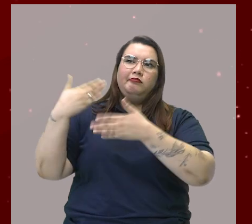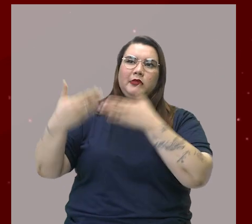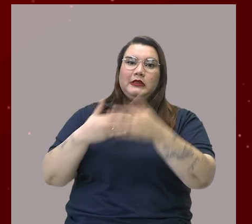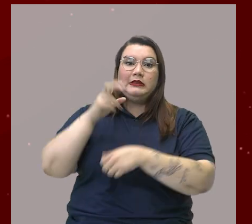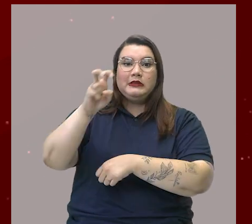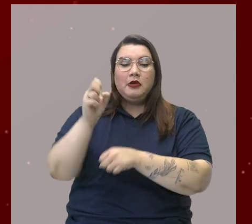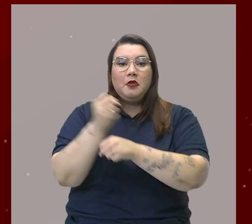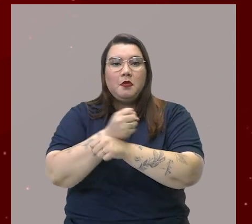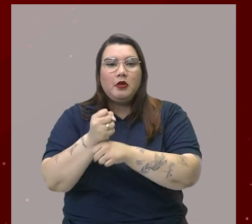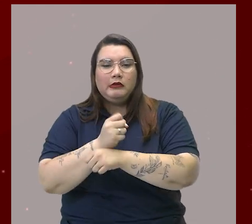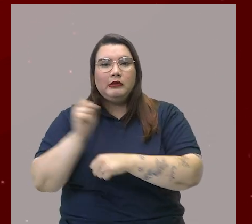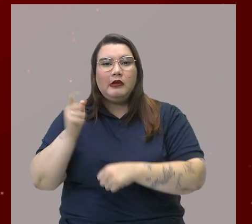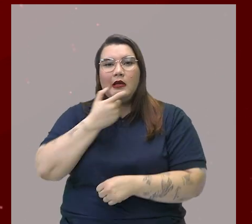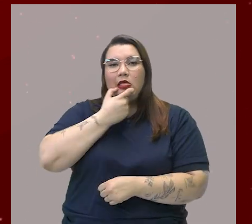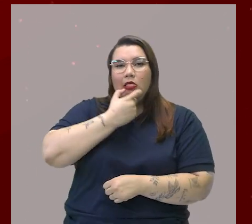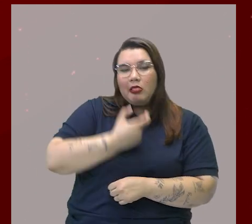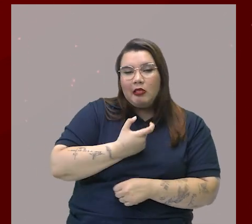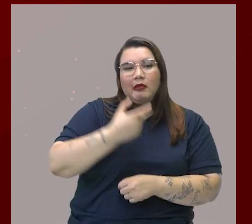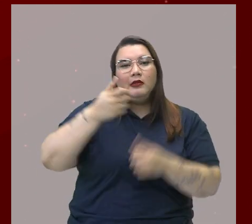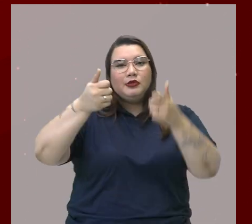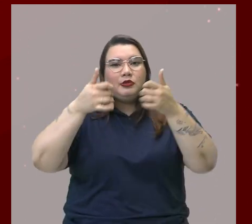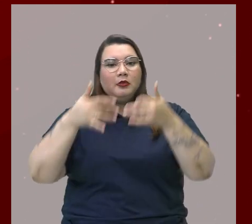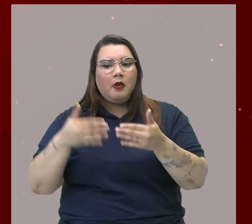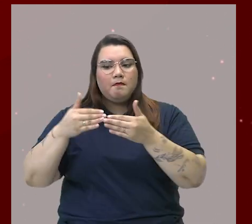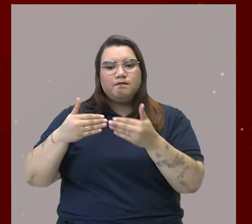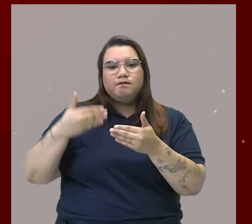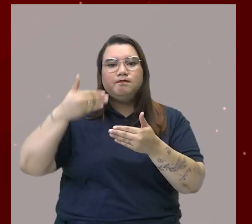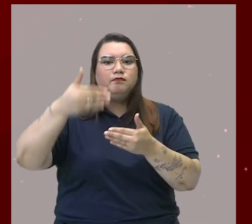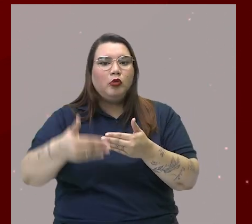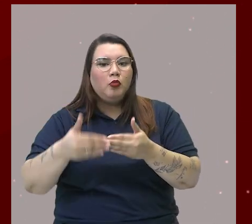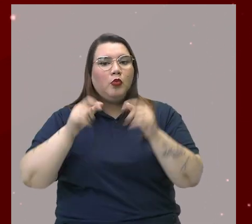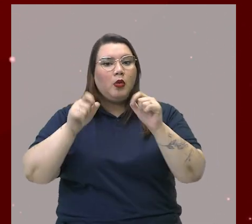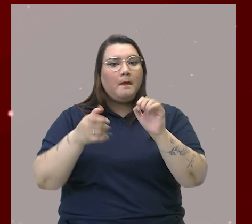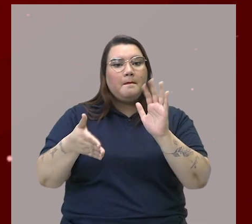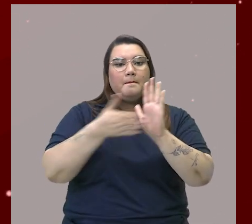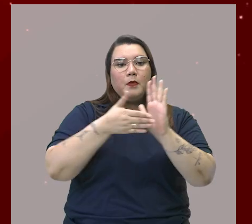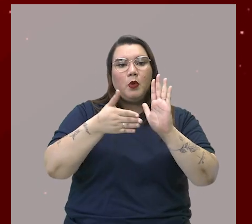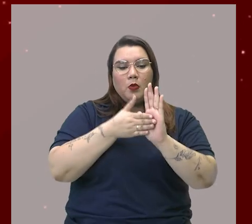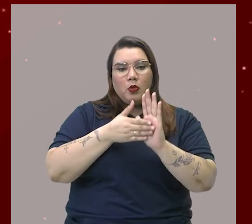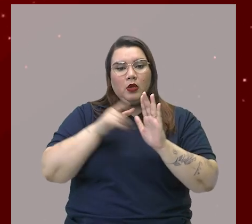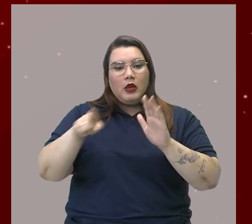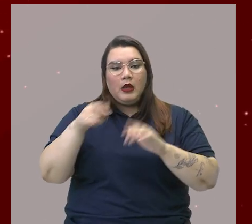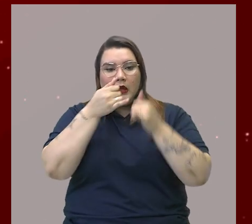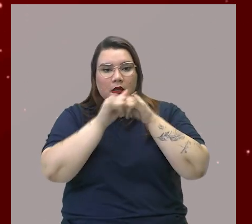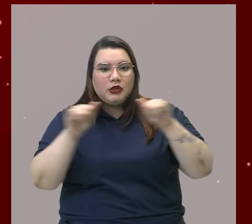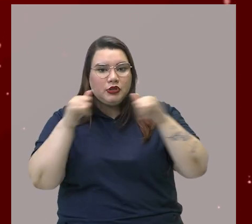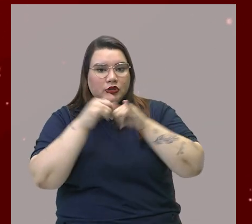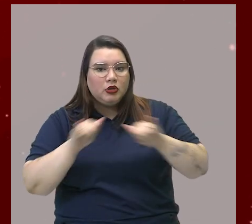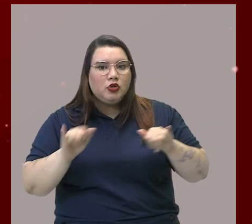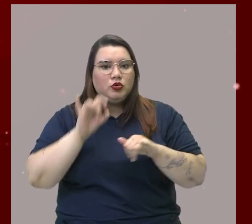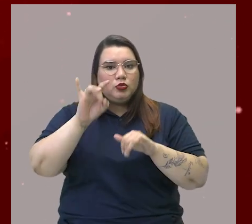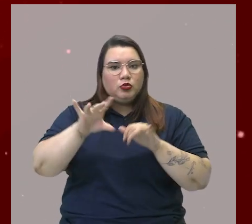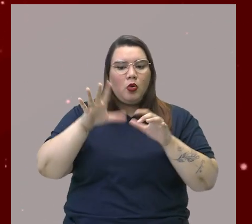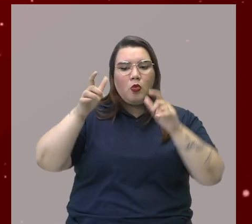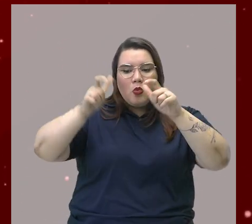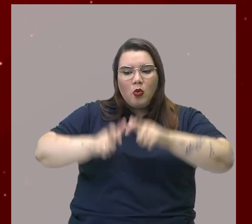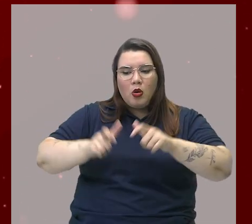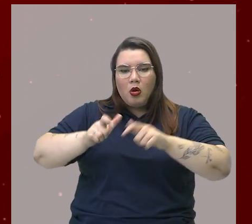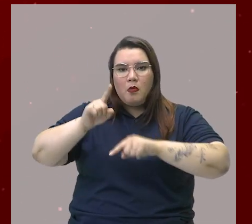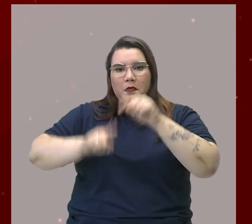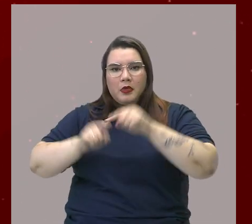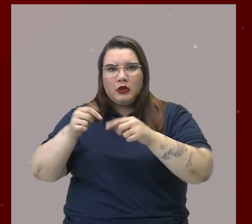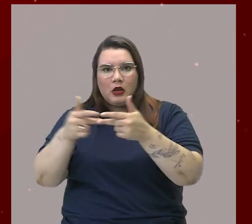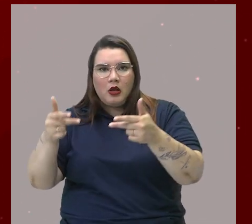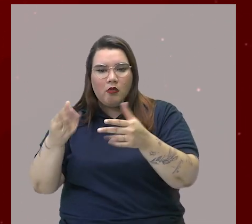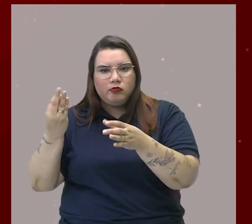tarde, Einstein, então com 26 anos, deu o passo seguinte, propondo que a energia não apenas é adicionada em